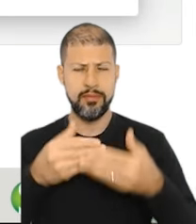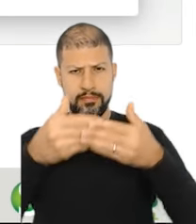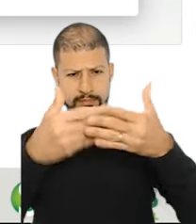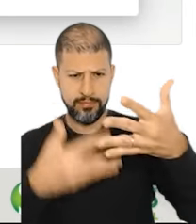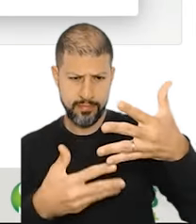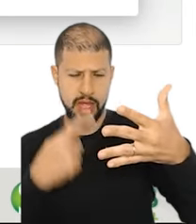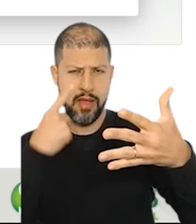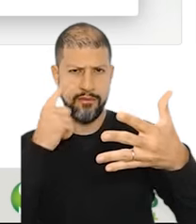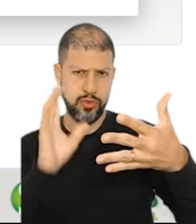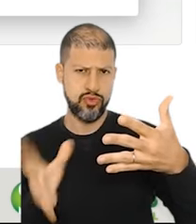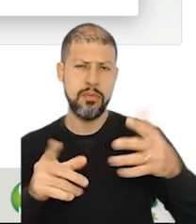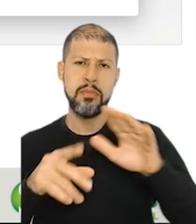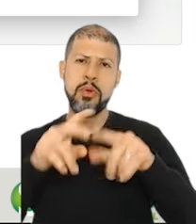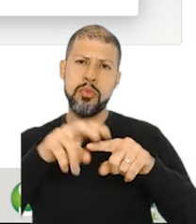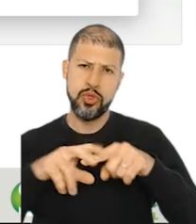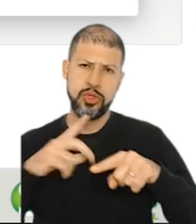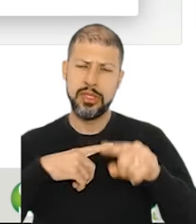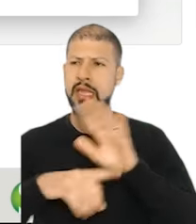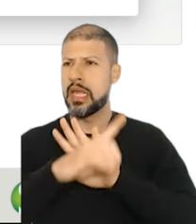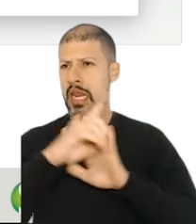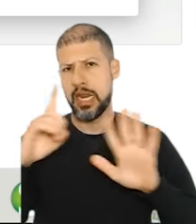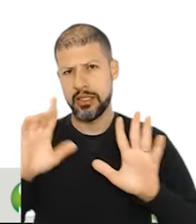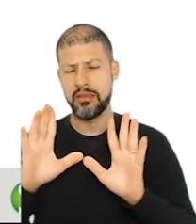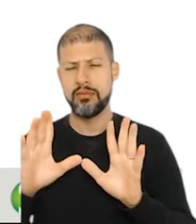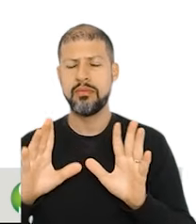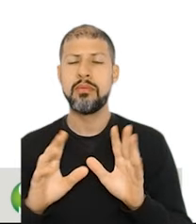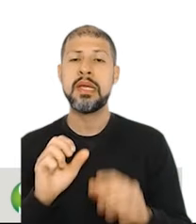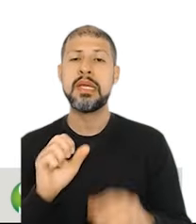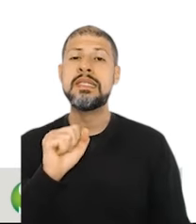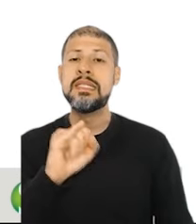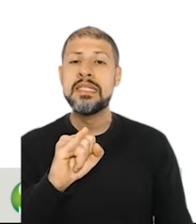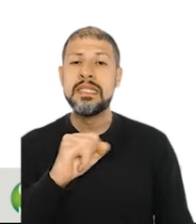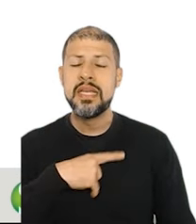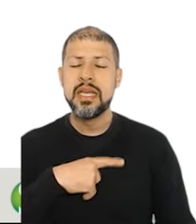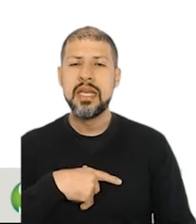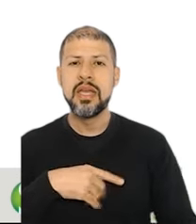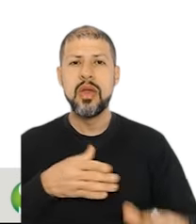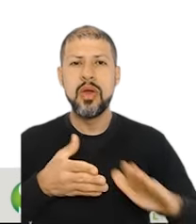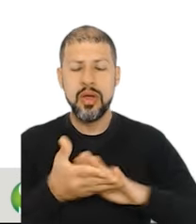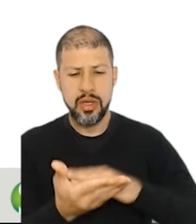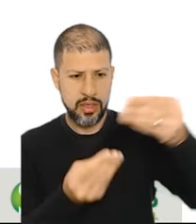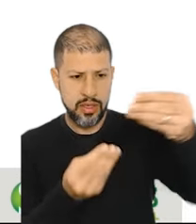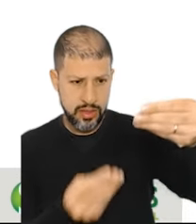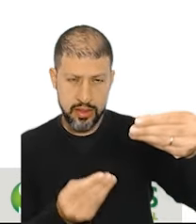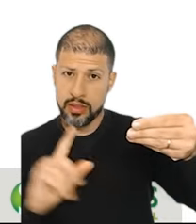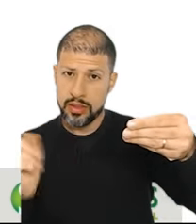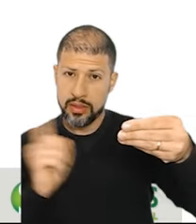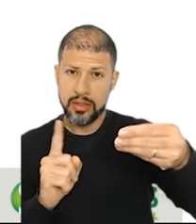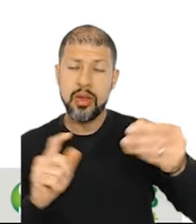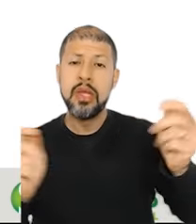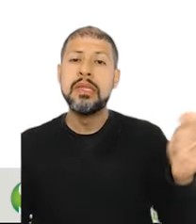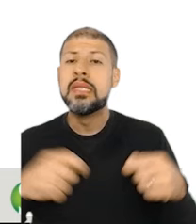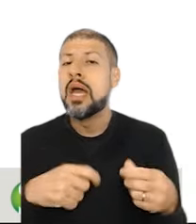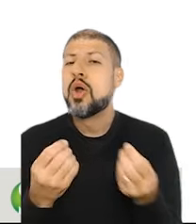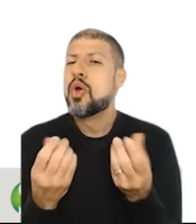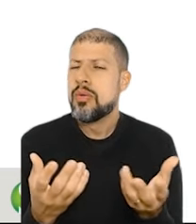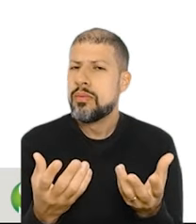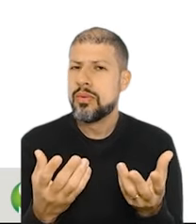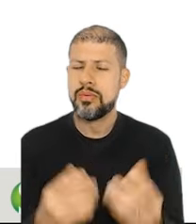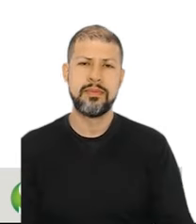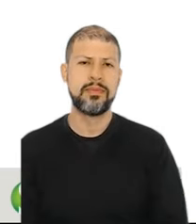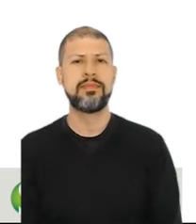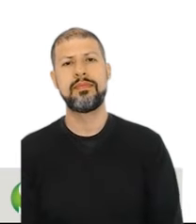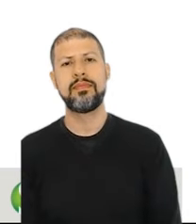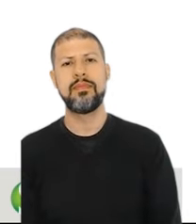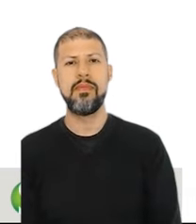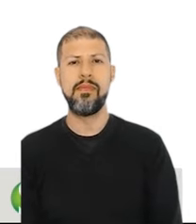a declaração mas caso não não tivesse apurado nós podemos fazer da seguinte maneira